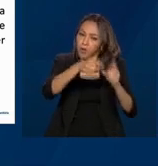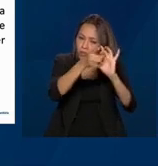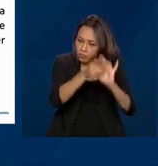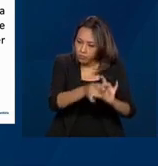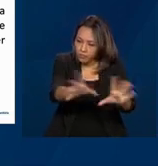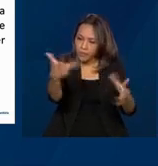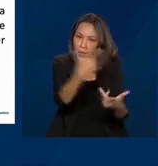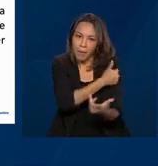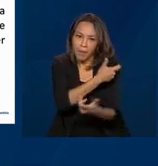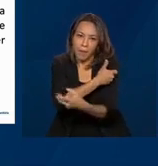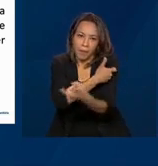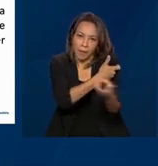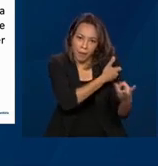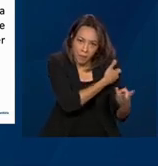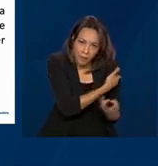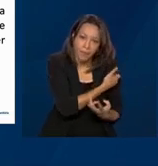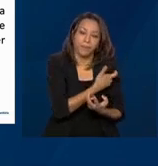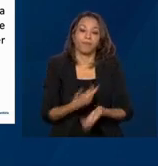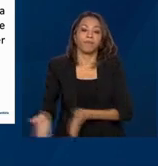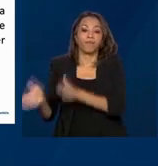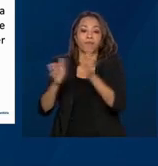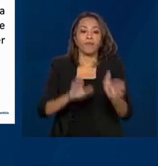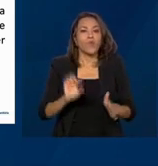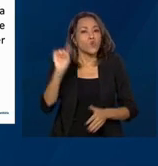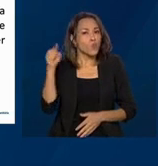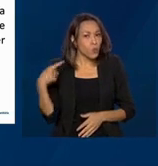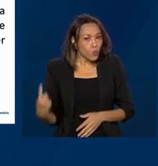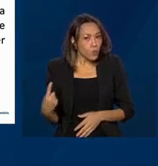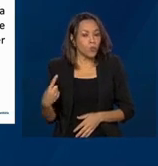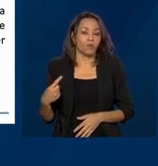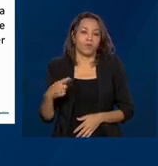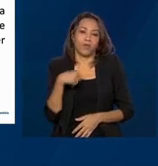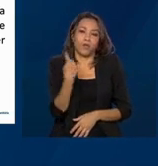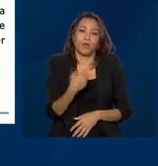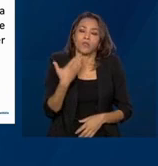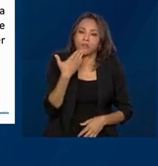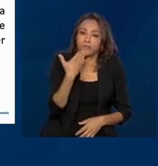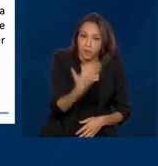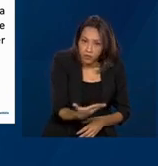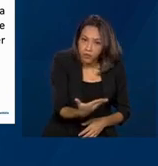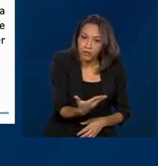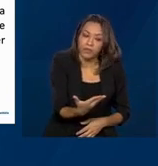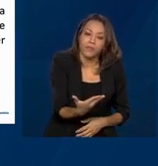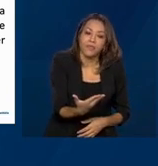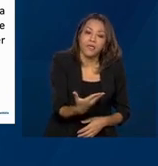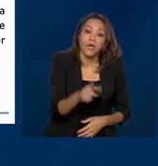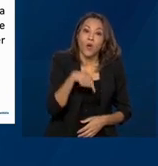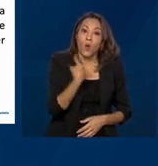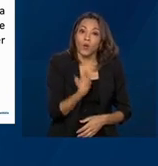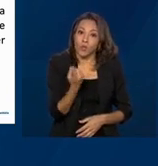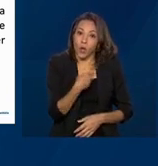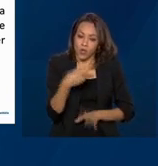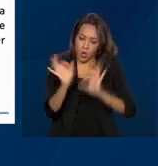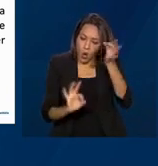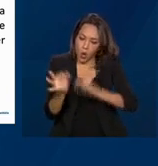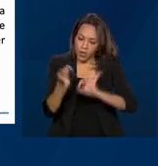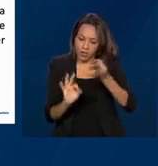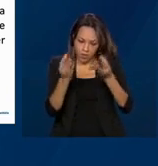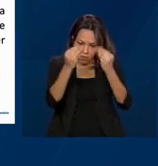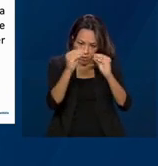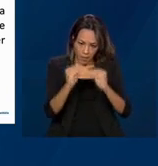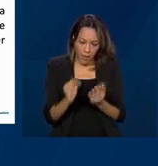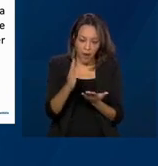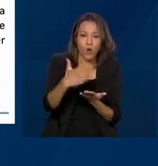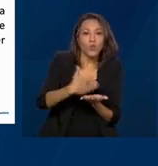Uma das informações que nós pedimos quando a gente solicitou, quando a gente elaborou o guia de autorização de uso